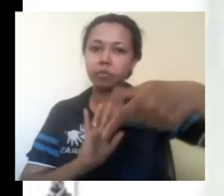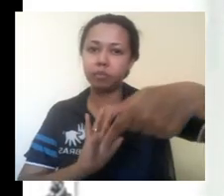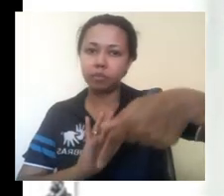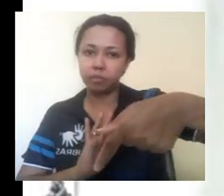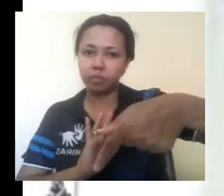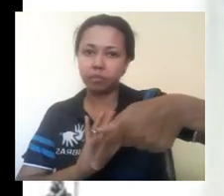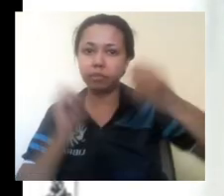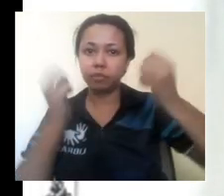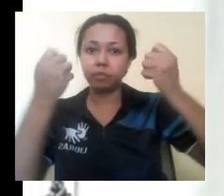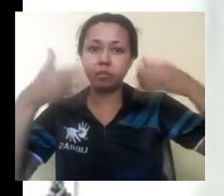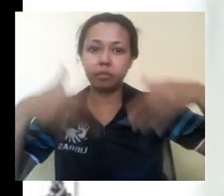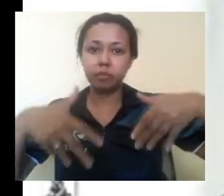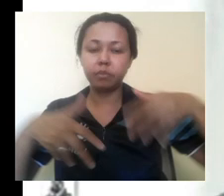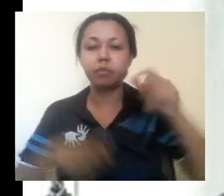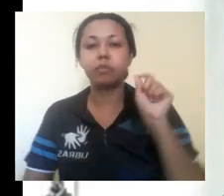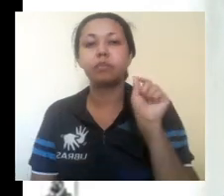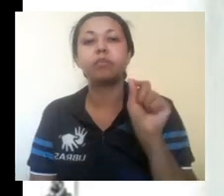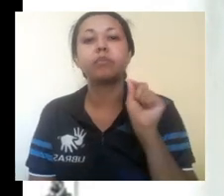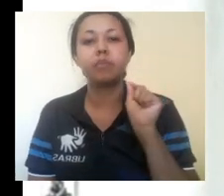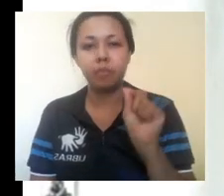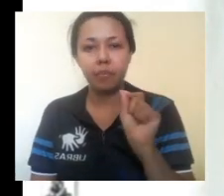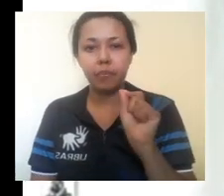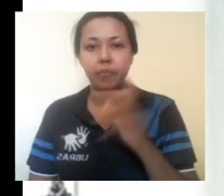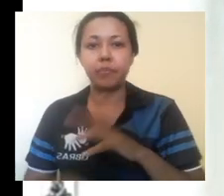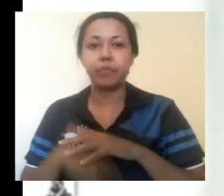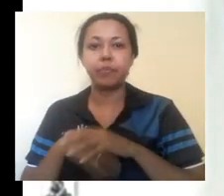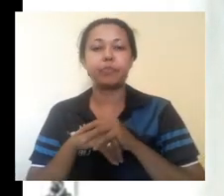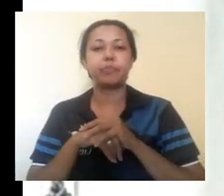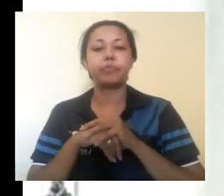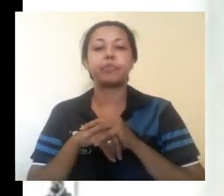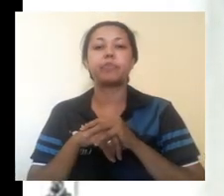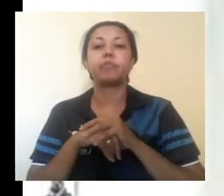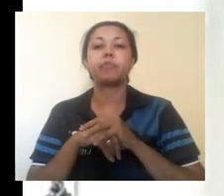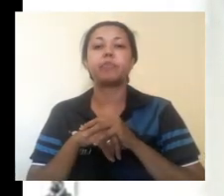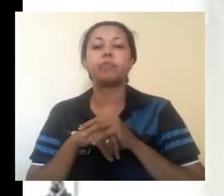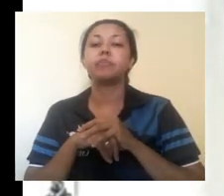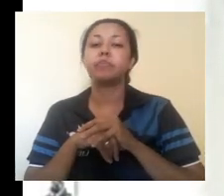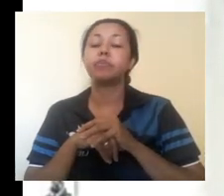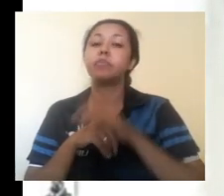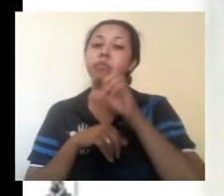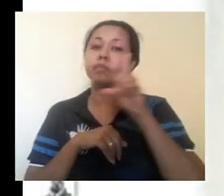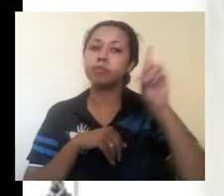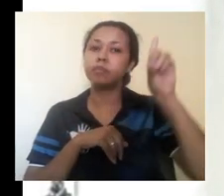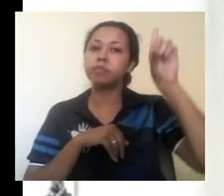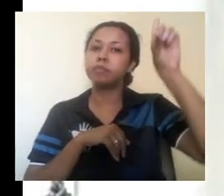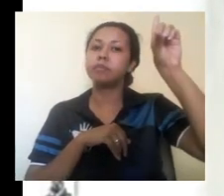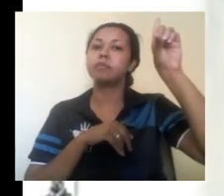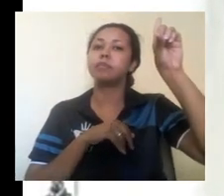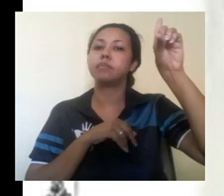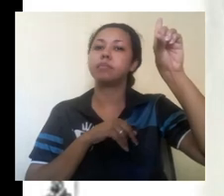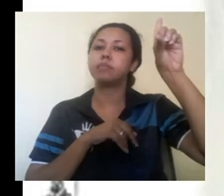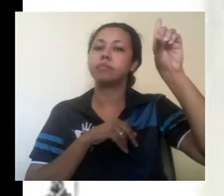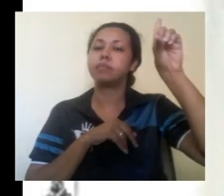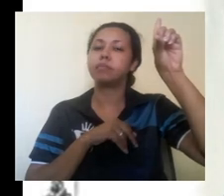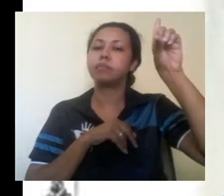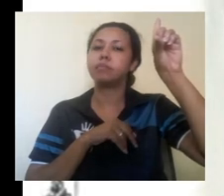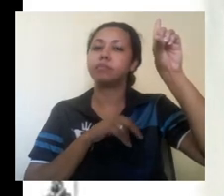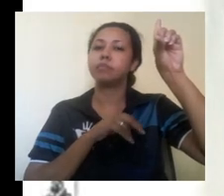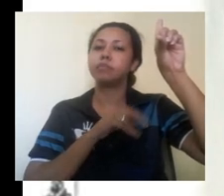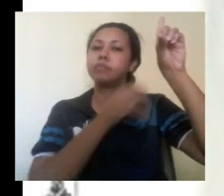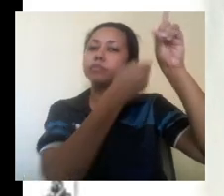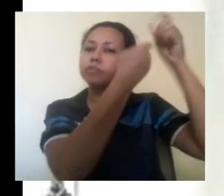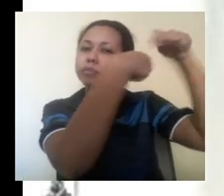1 Coríntios 12, 7. Diz assim, a cada um, porém, é dada a manifestação do Espírito,